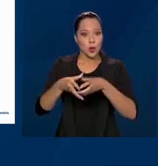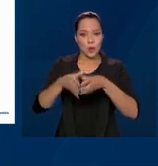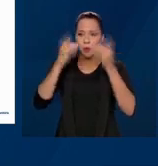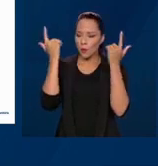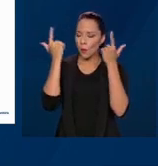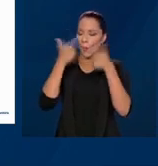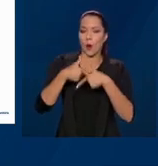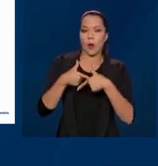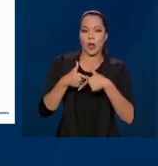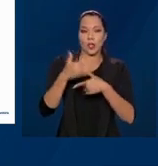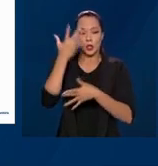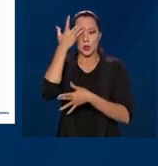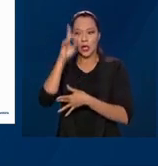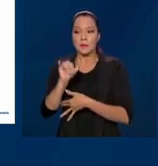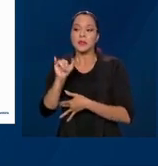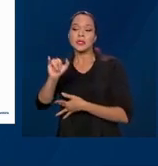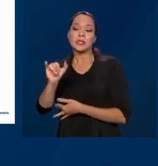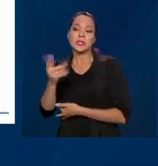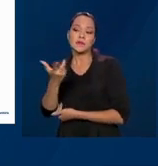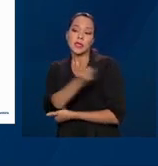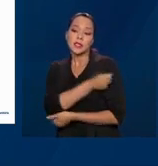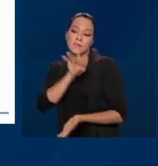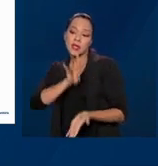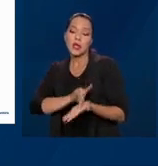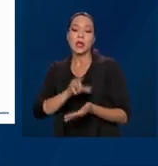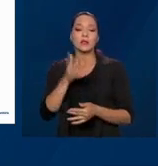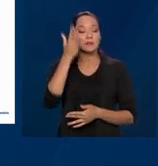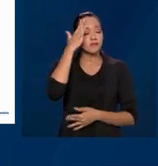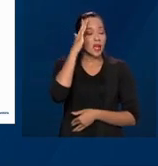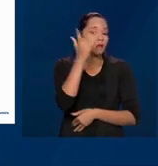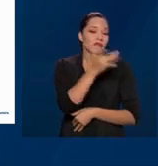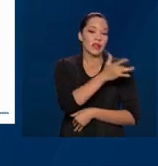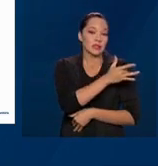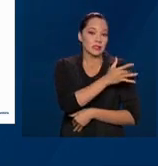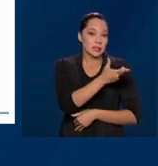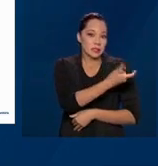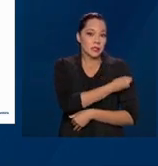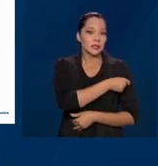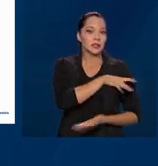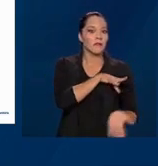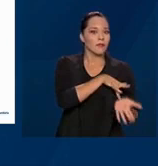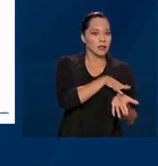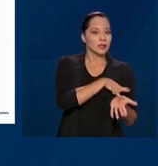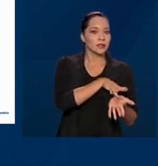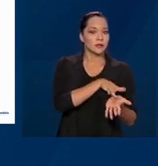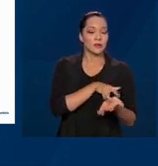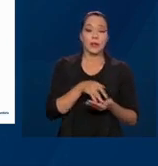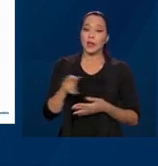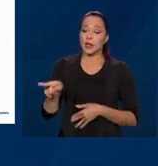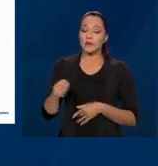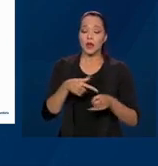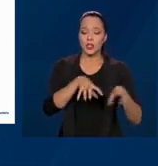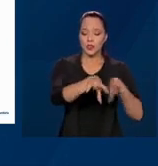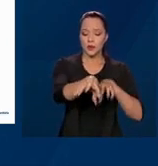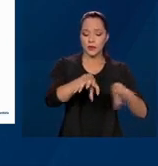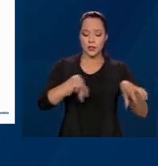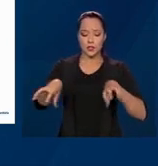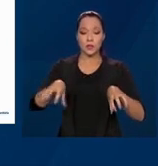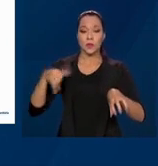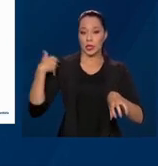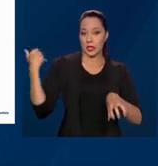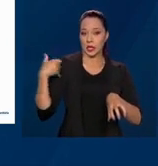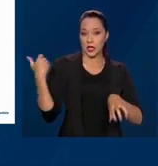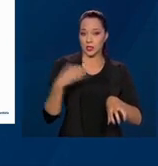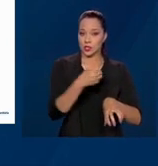disse. Os voluntários também, como eu disse, são randomizados 1 para 1, estratificados por faixa etária, 18 a 59,